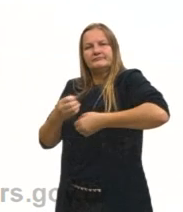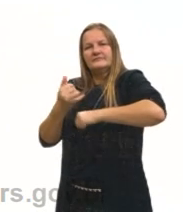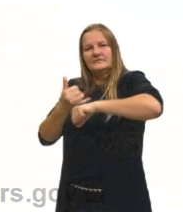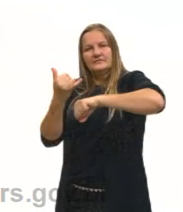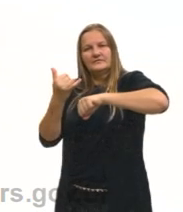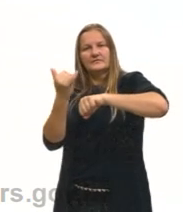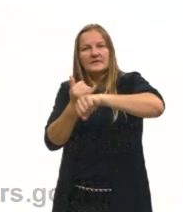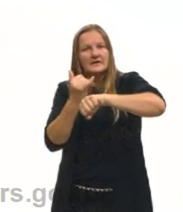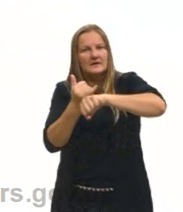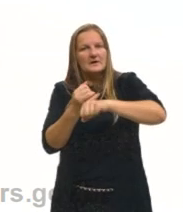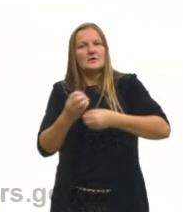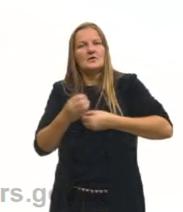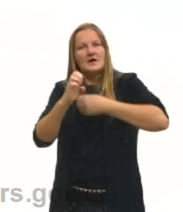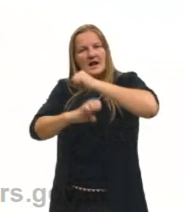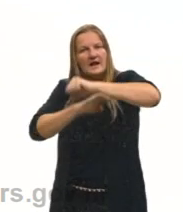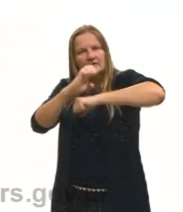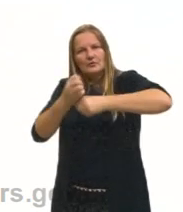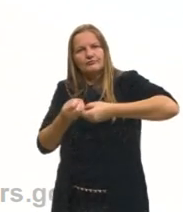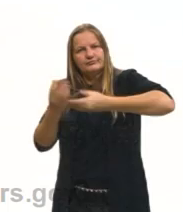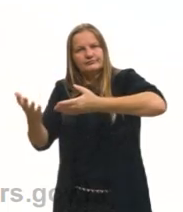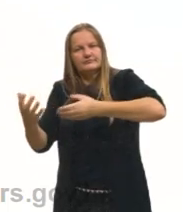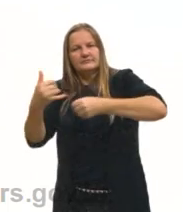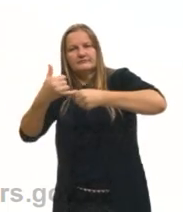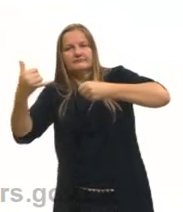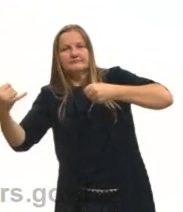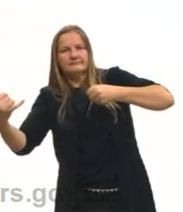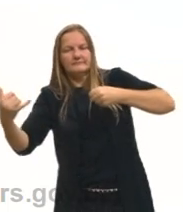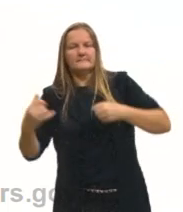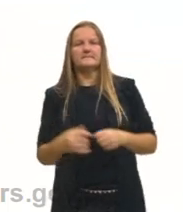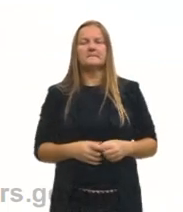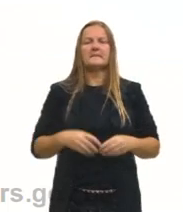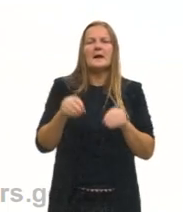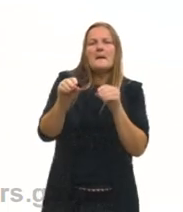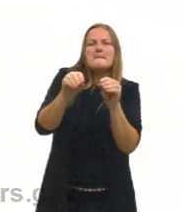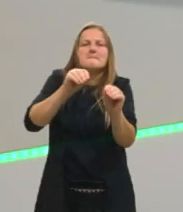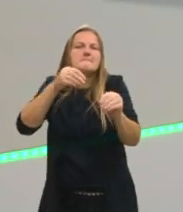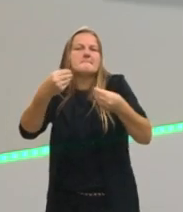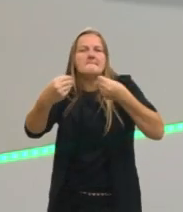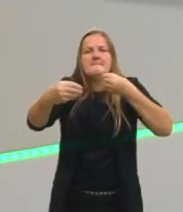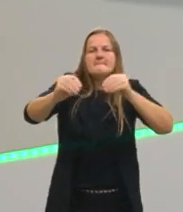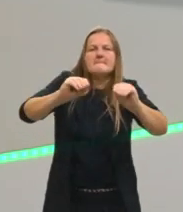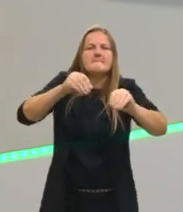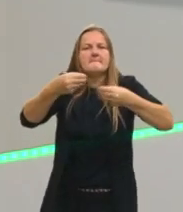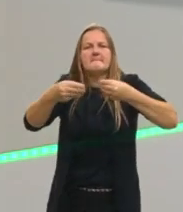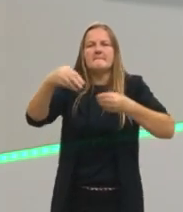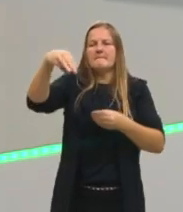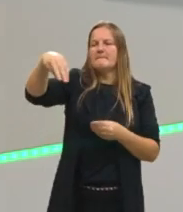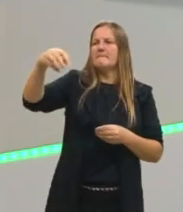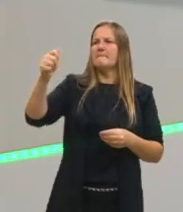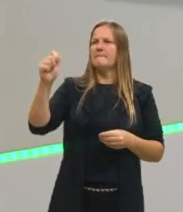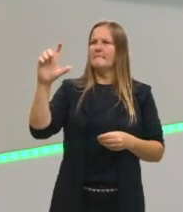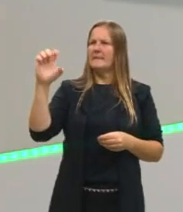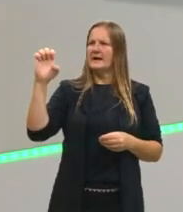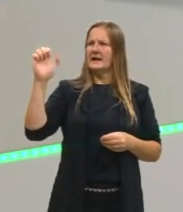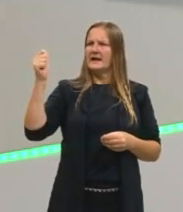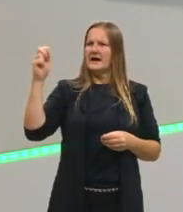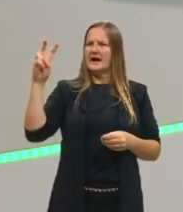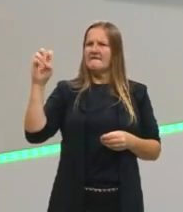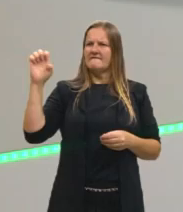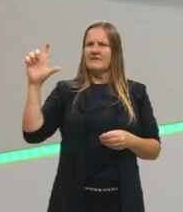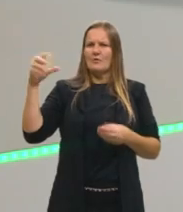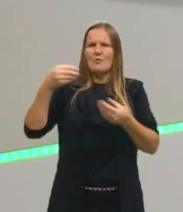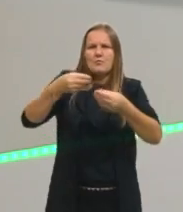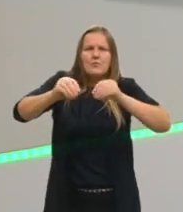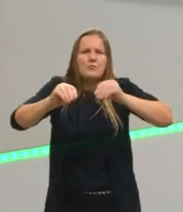E aí sim formam os cátions eles são maleáveis o que que é maleável eu consigo mudar né os metais foi